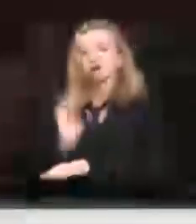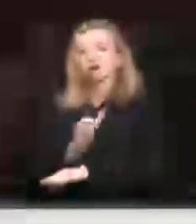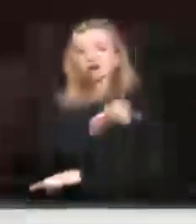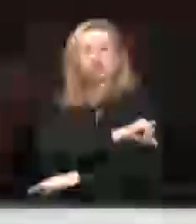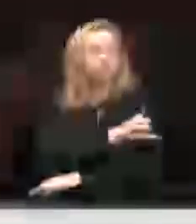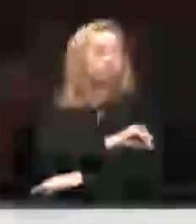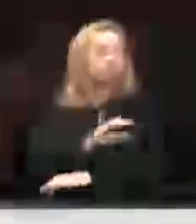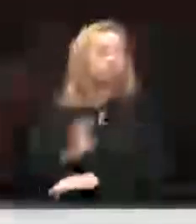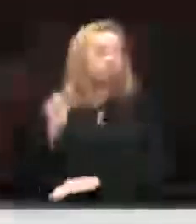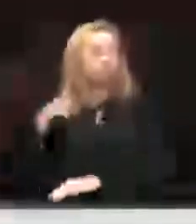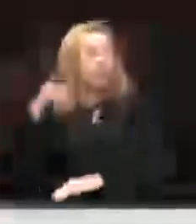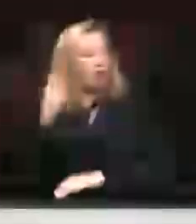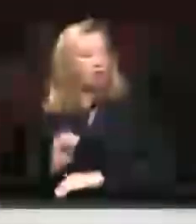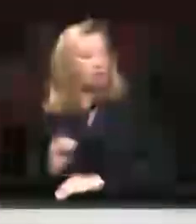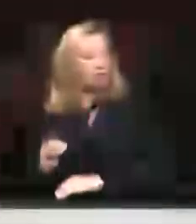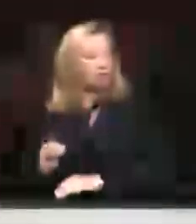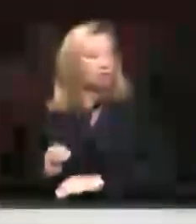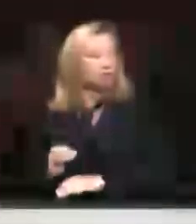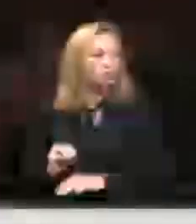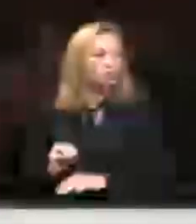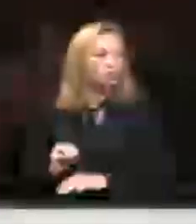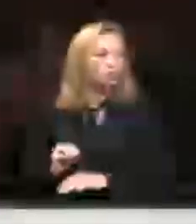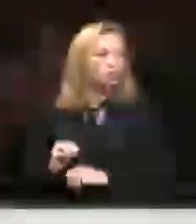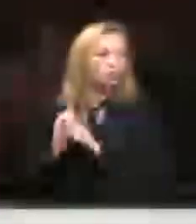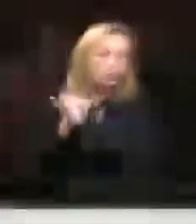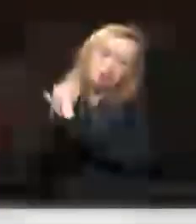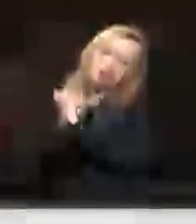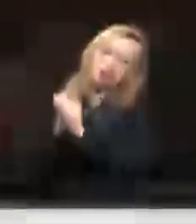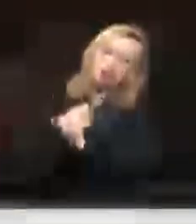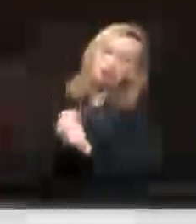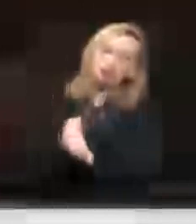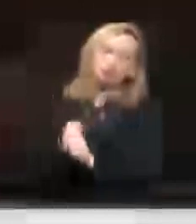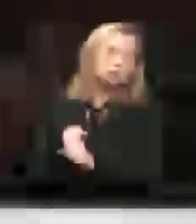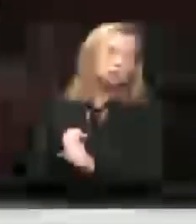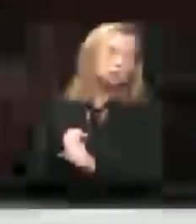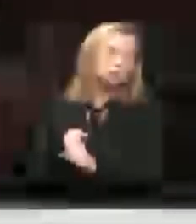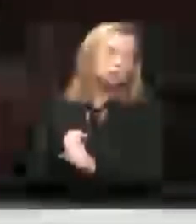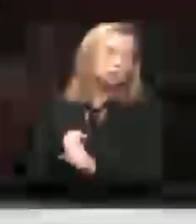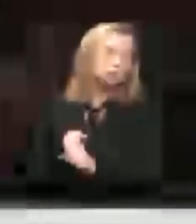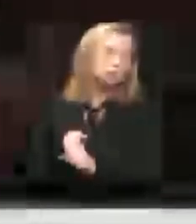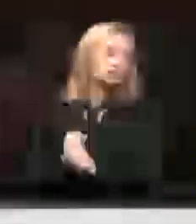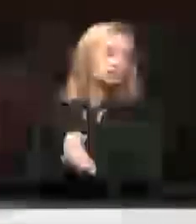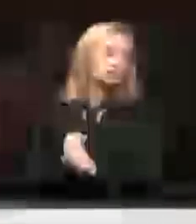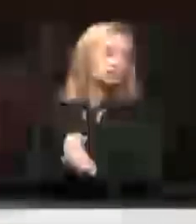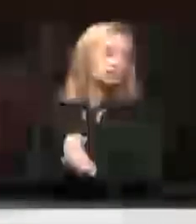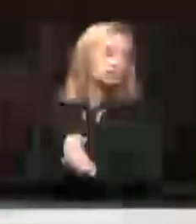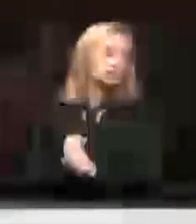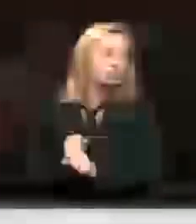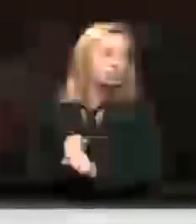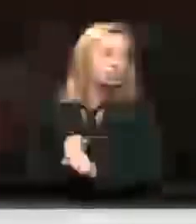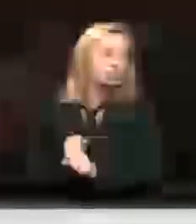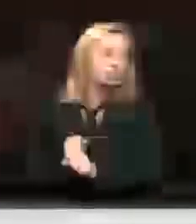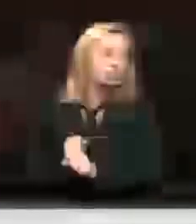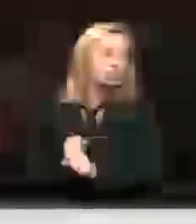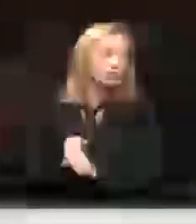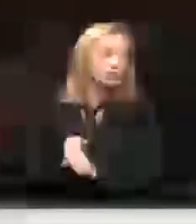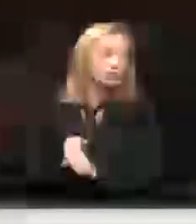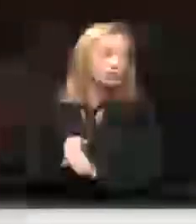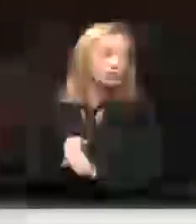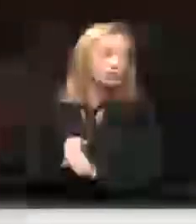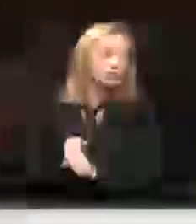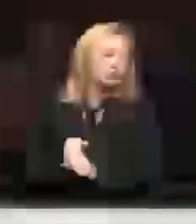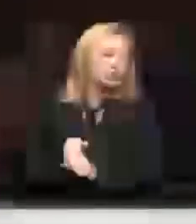O Eduardo, ao longo da campanha, pagou um preço alto pelas